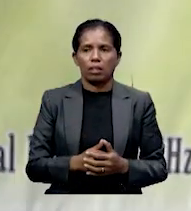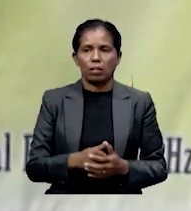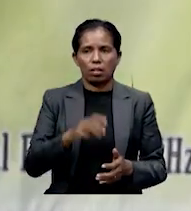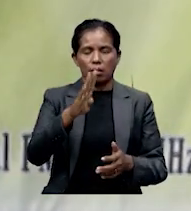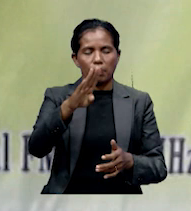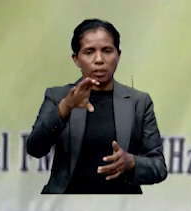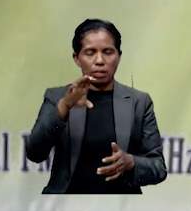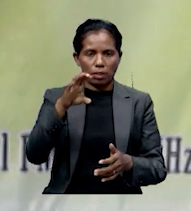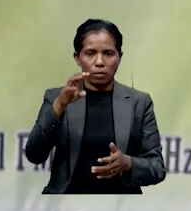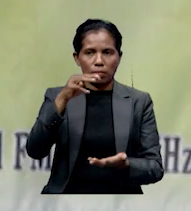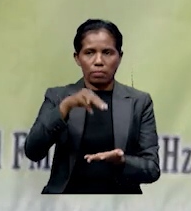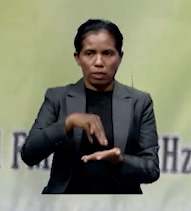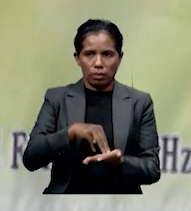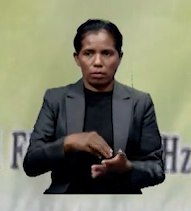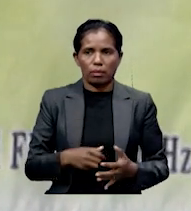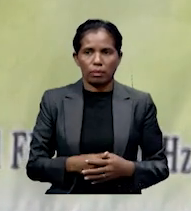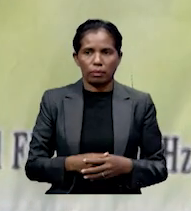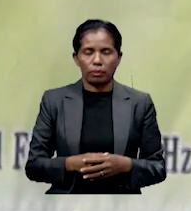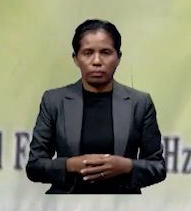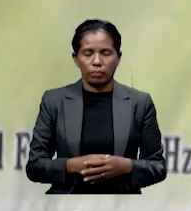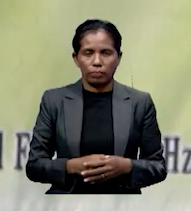400 e tal milhões.